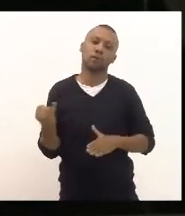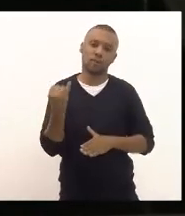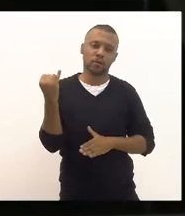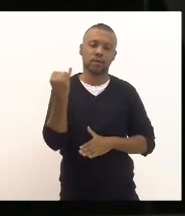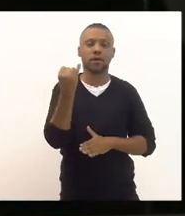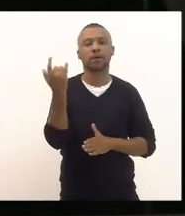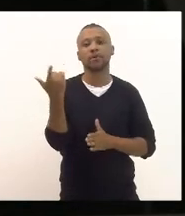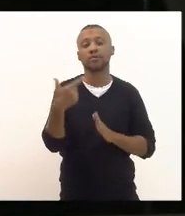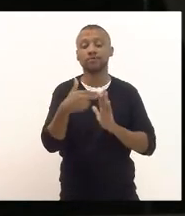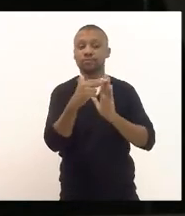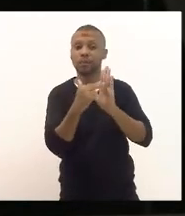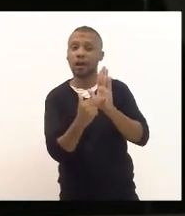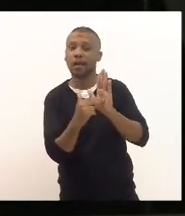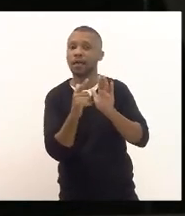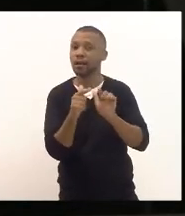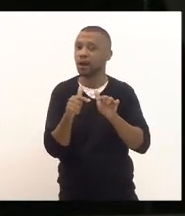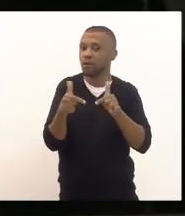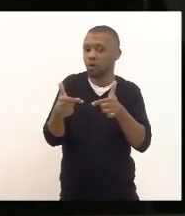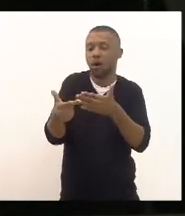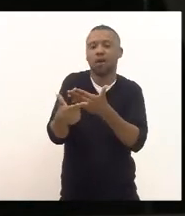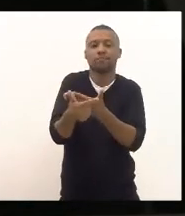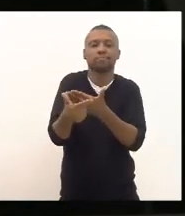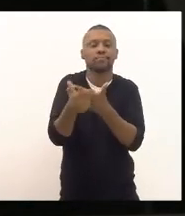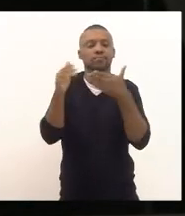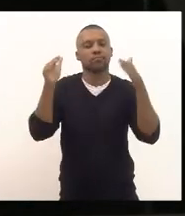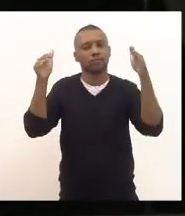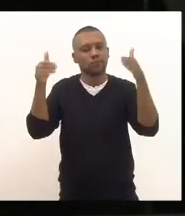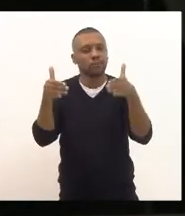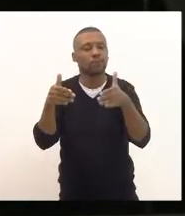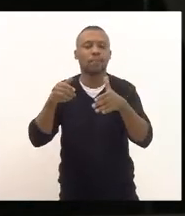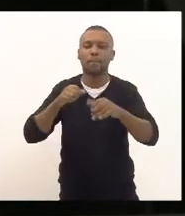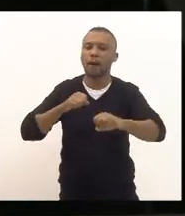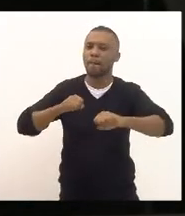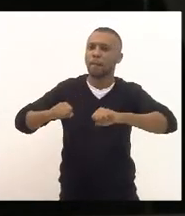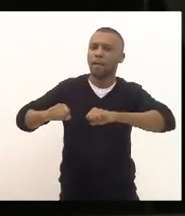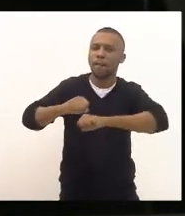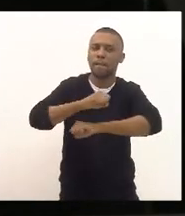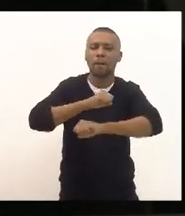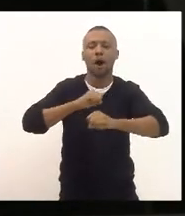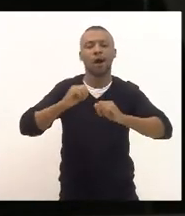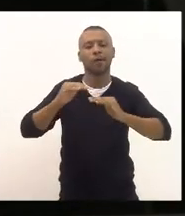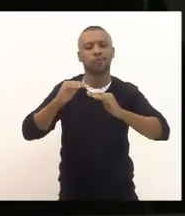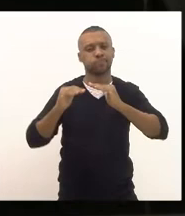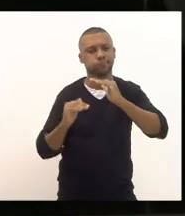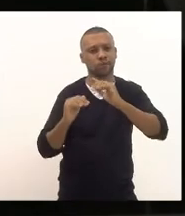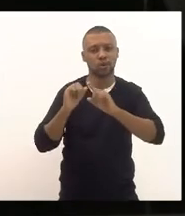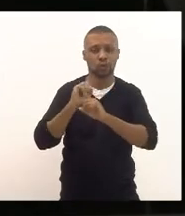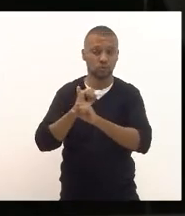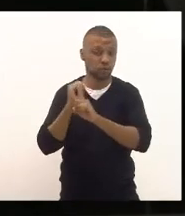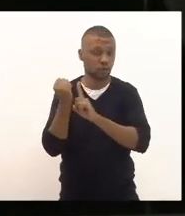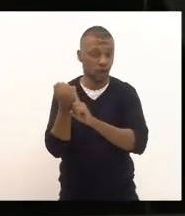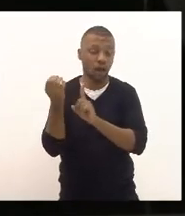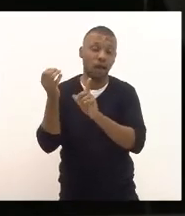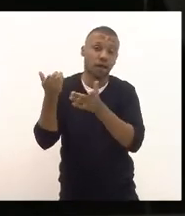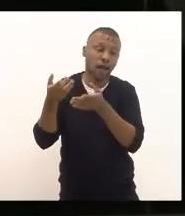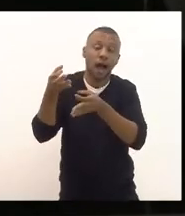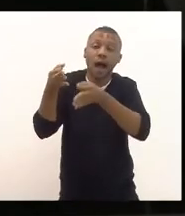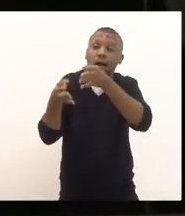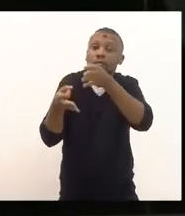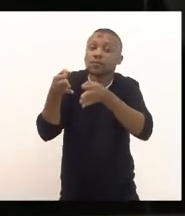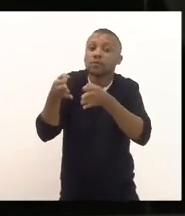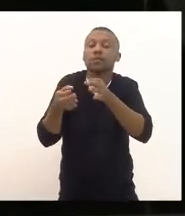com atribuições específicas de enfrentamento à desigualdade de enfrentamento a injustiça social